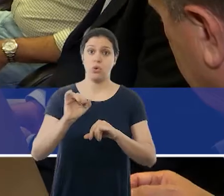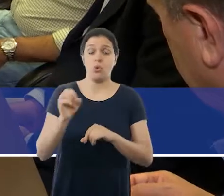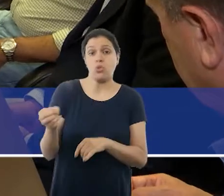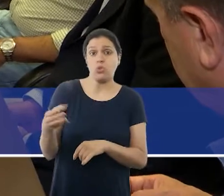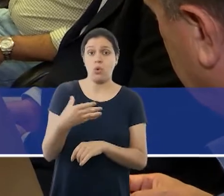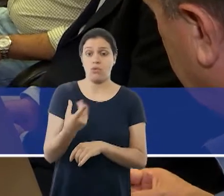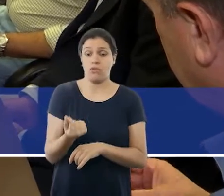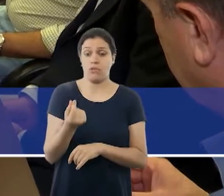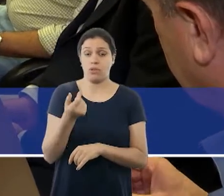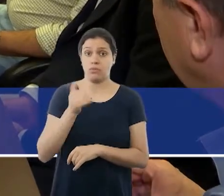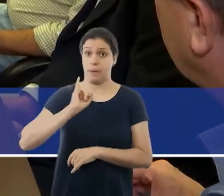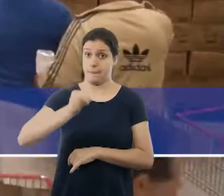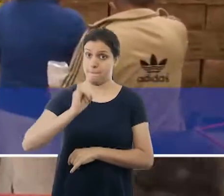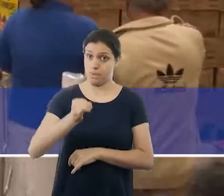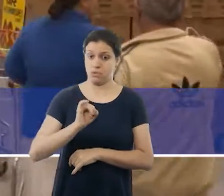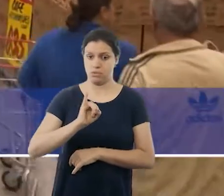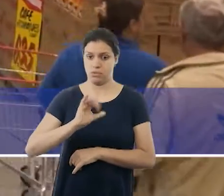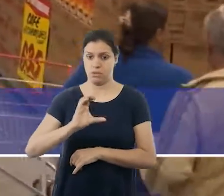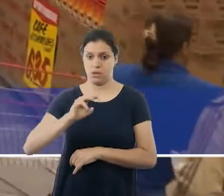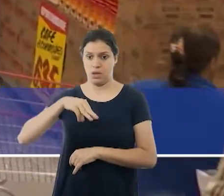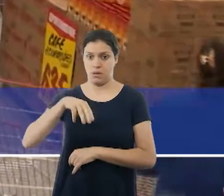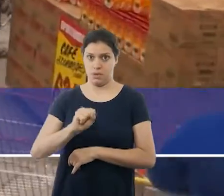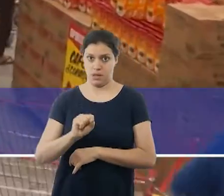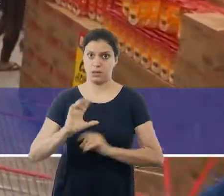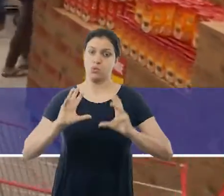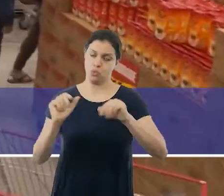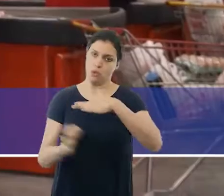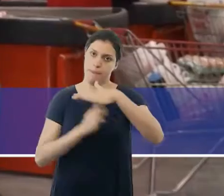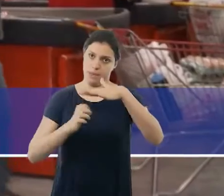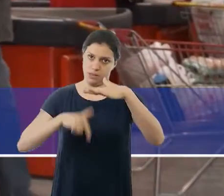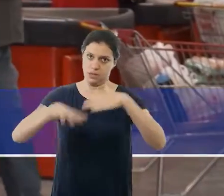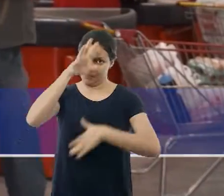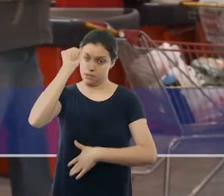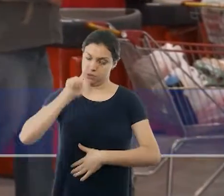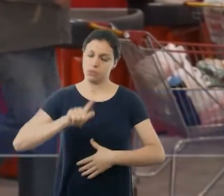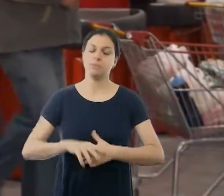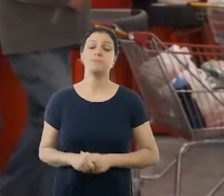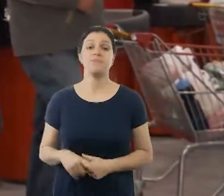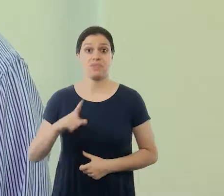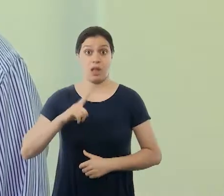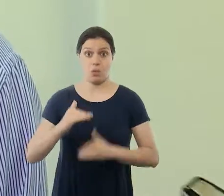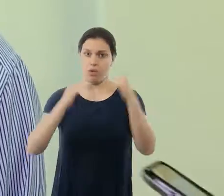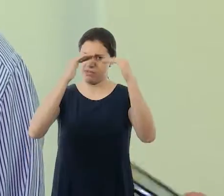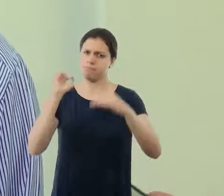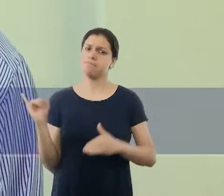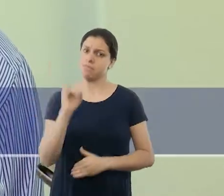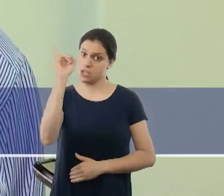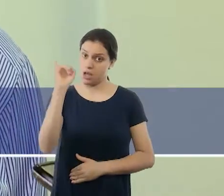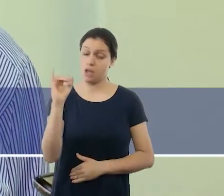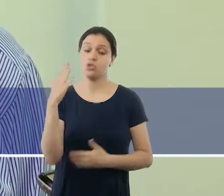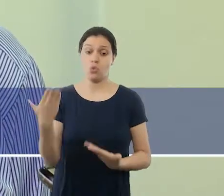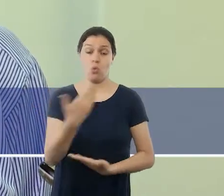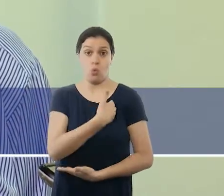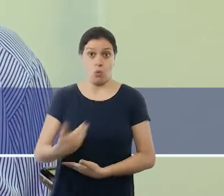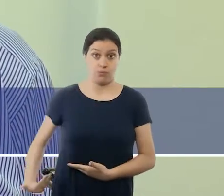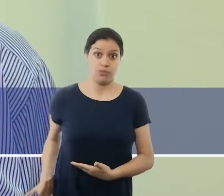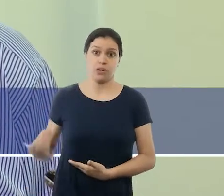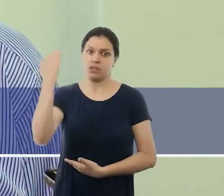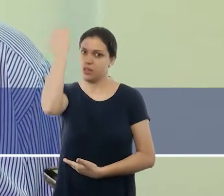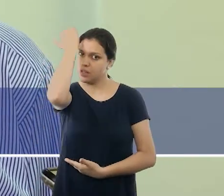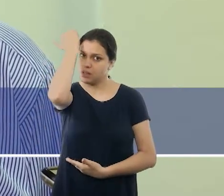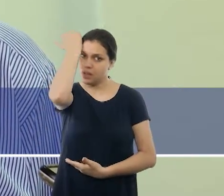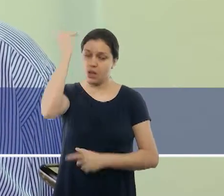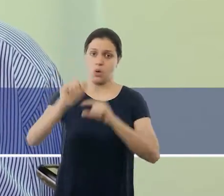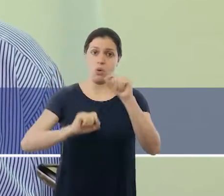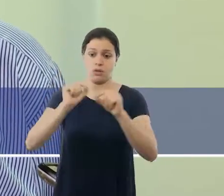da alíquota de ICMS que será cobrada aos empresários do ramo em Mato Grosso do Sul. Avanço importante, né? O governador